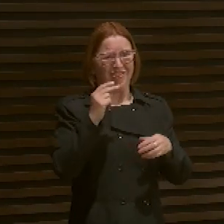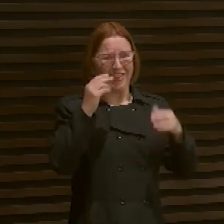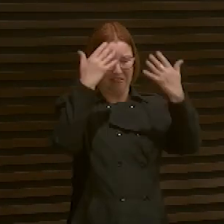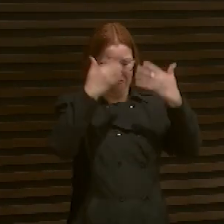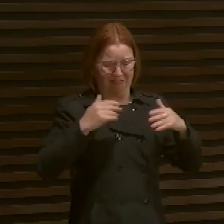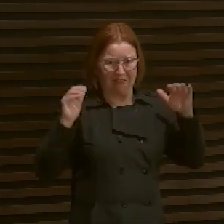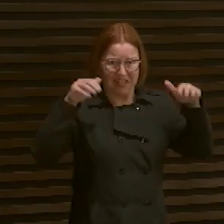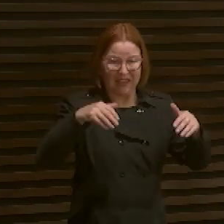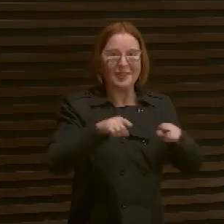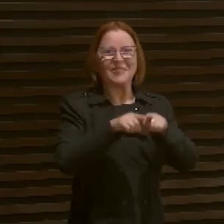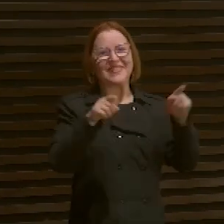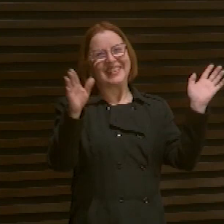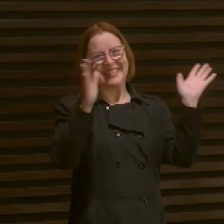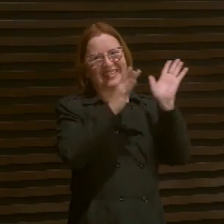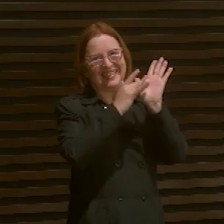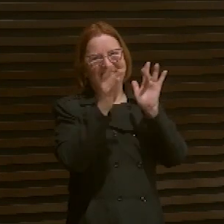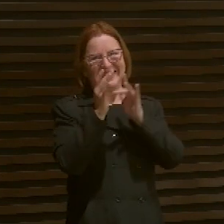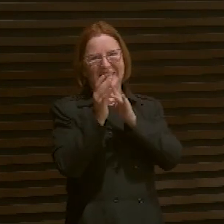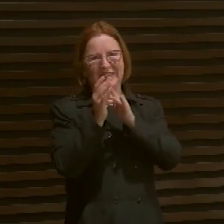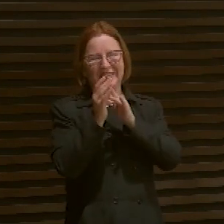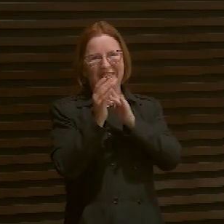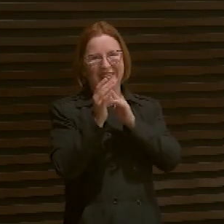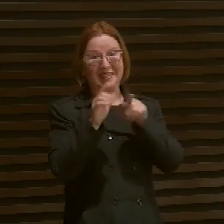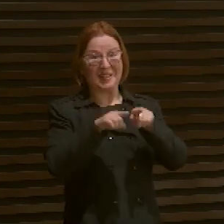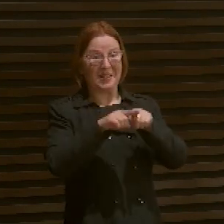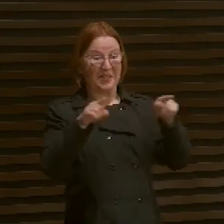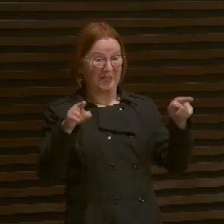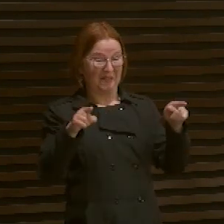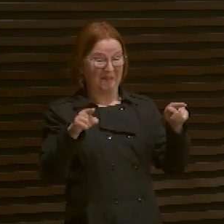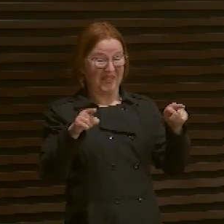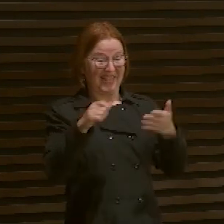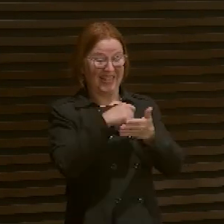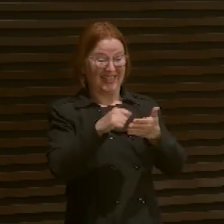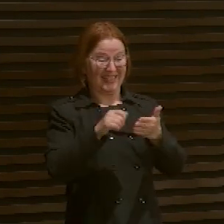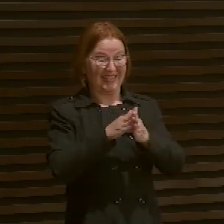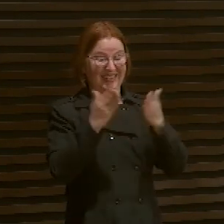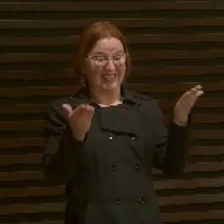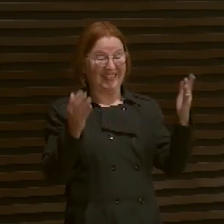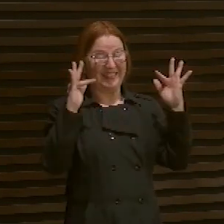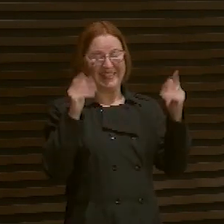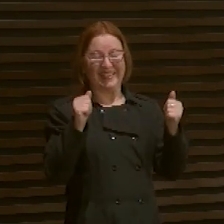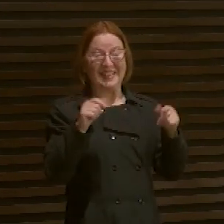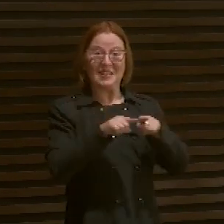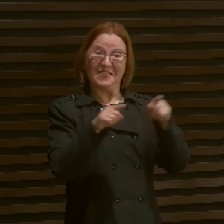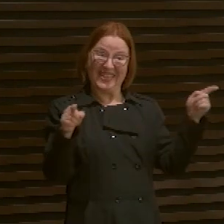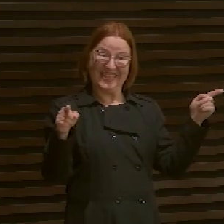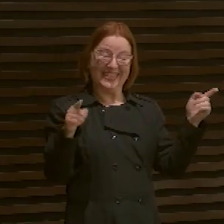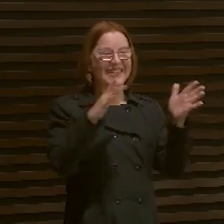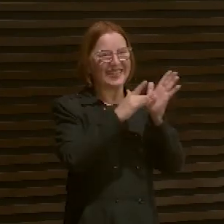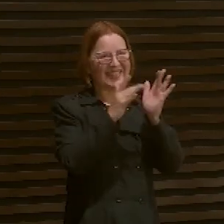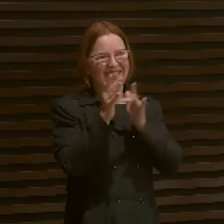Mas Jesus. O mas na Bíblia é maravilhoso, né, irmãos? Mas